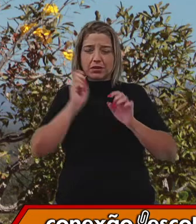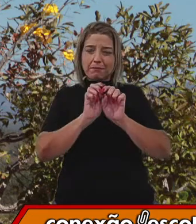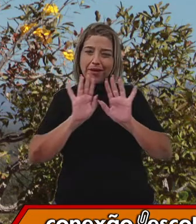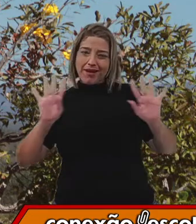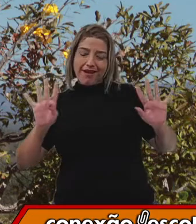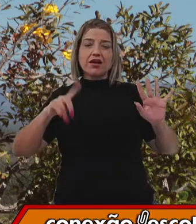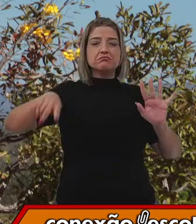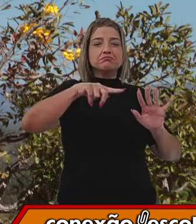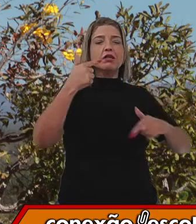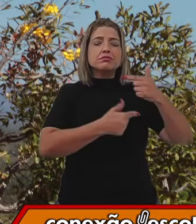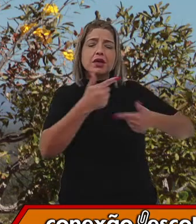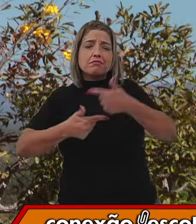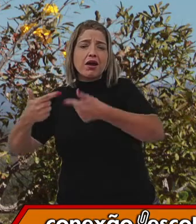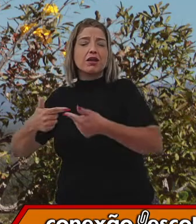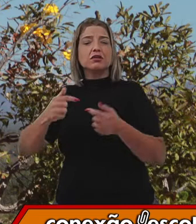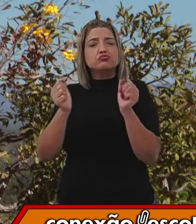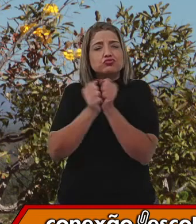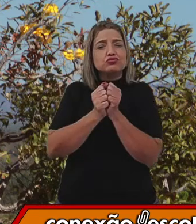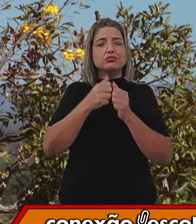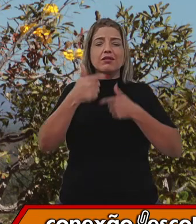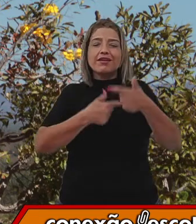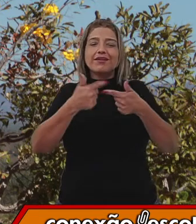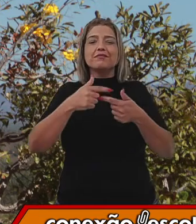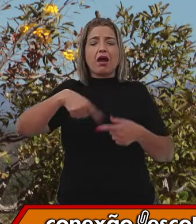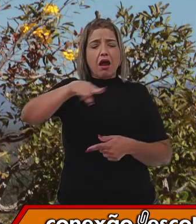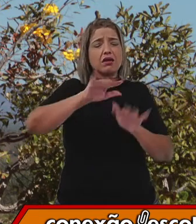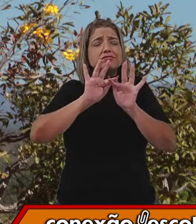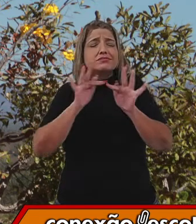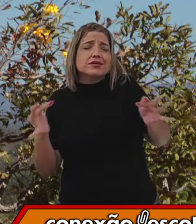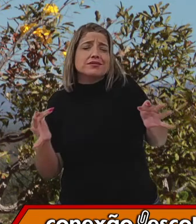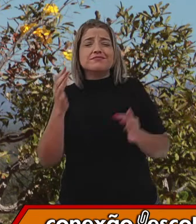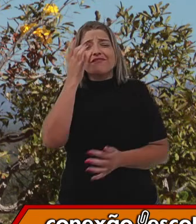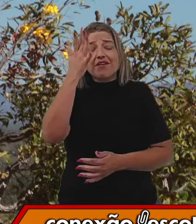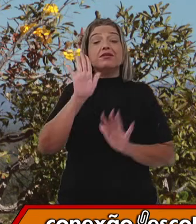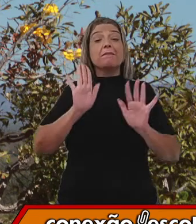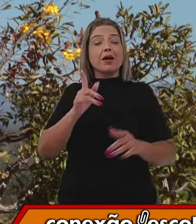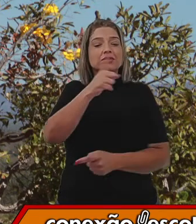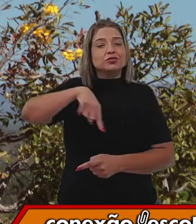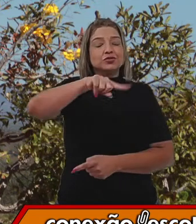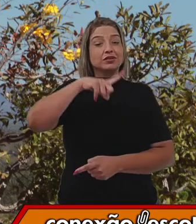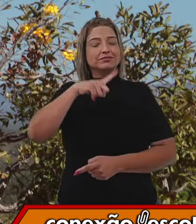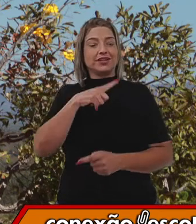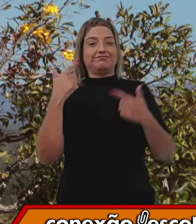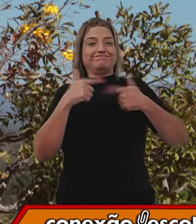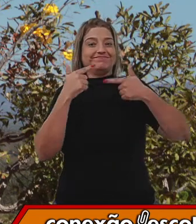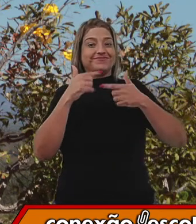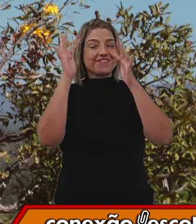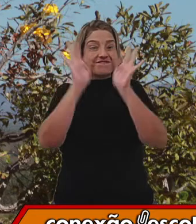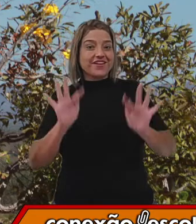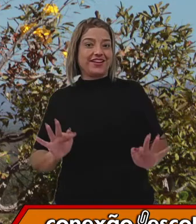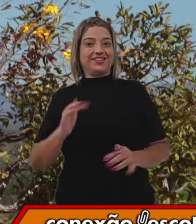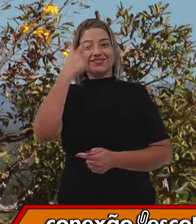Romaninho, a simplicidade do camarim, a estrutura, mas vejam a alegria nos rostos de cada um por mais uma